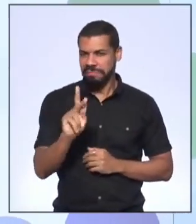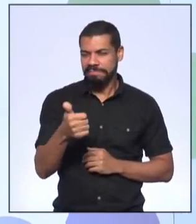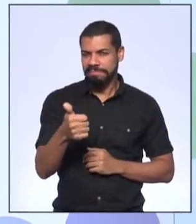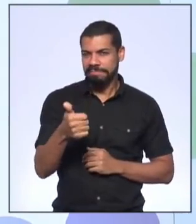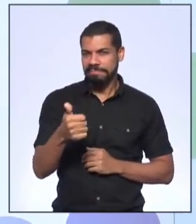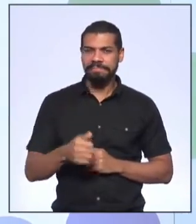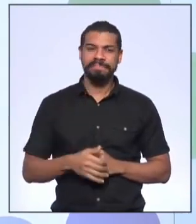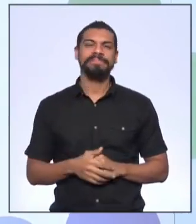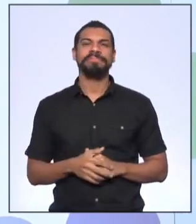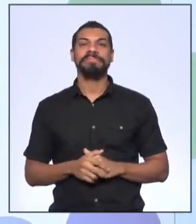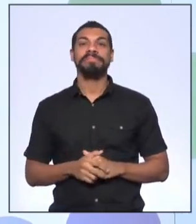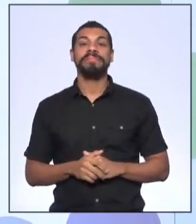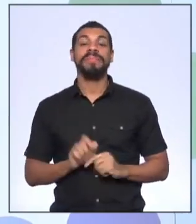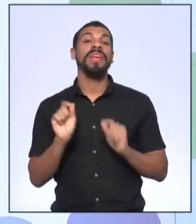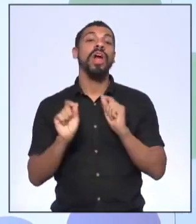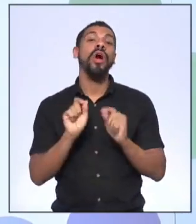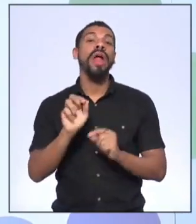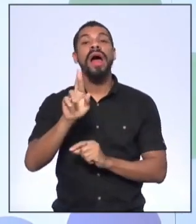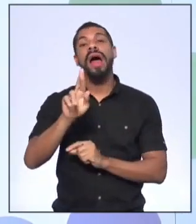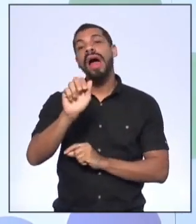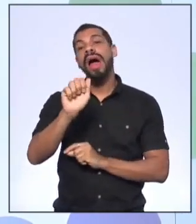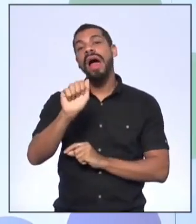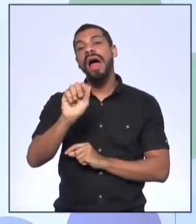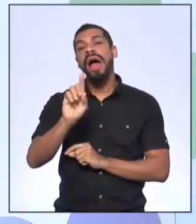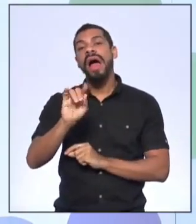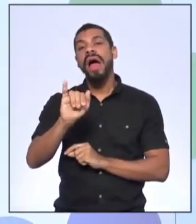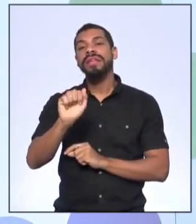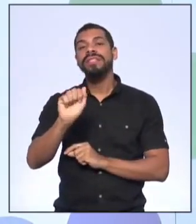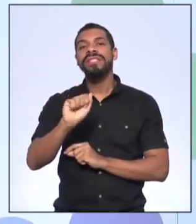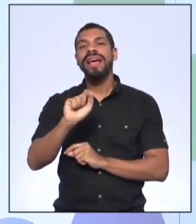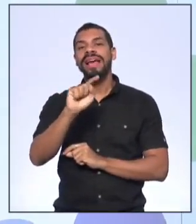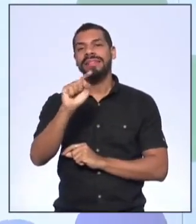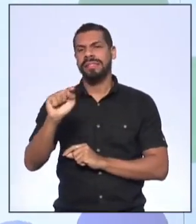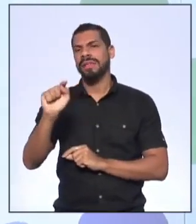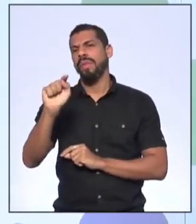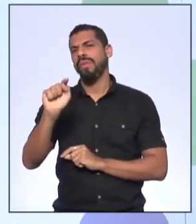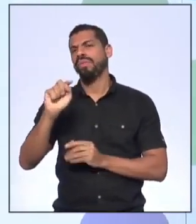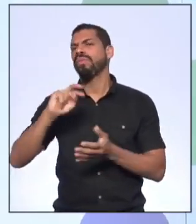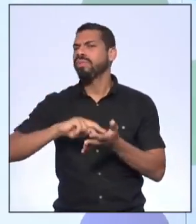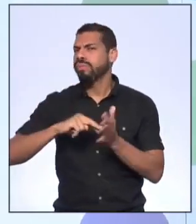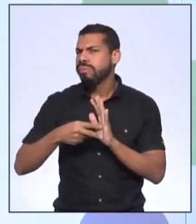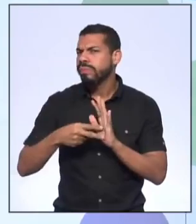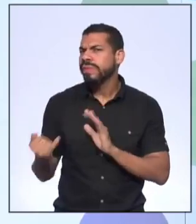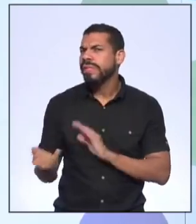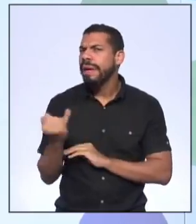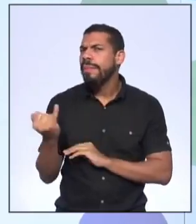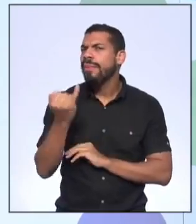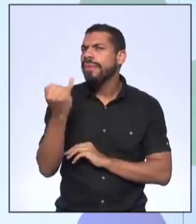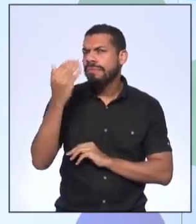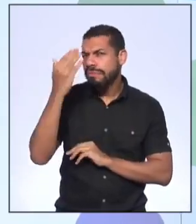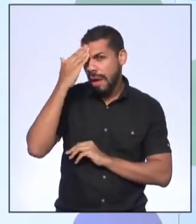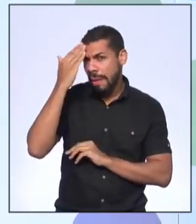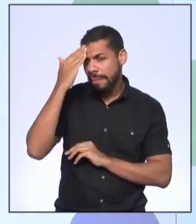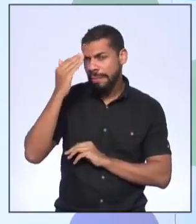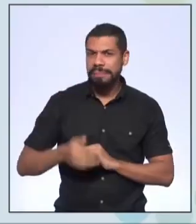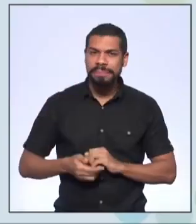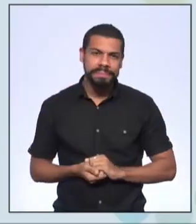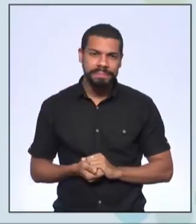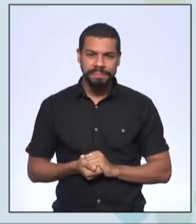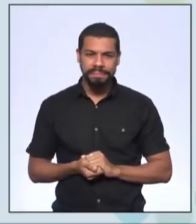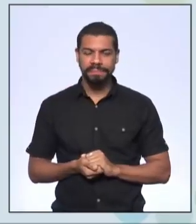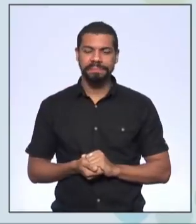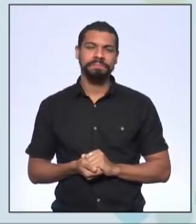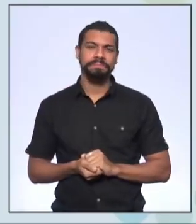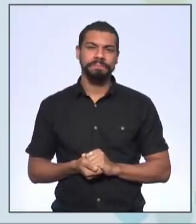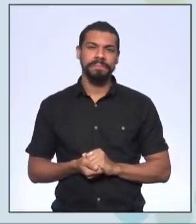que mais? Irradiação. Só o que é importante saber, ó? Importante saber uma coisa, ó. Condução de calor e convecção de